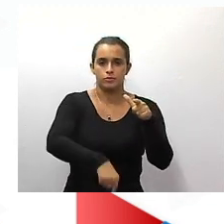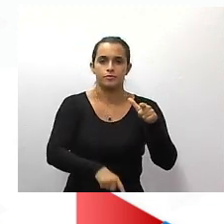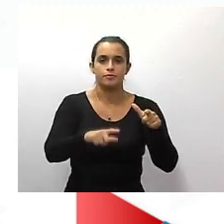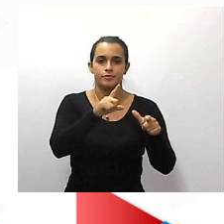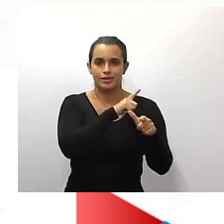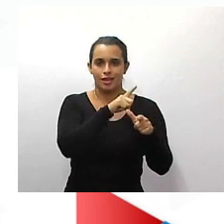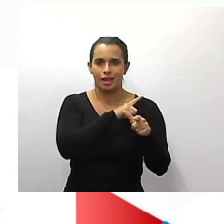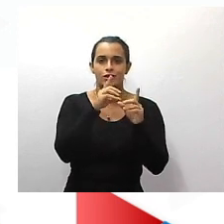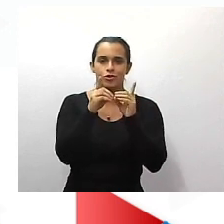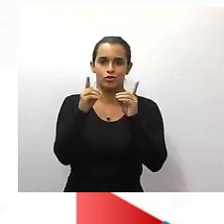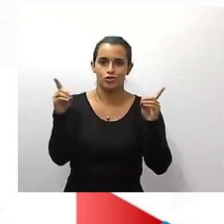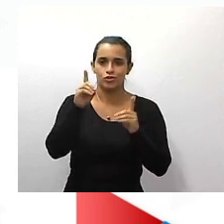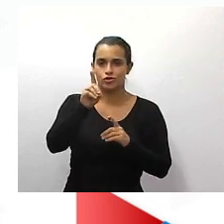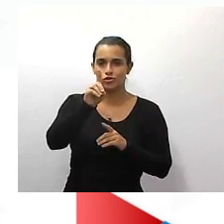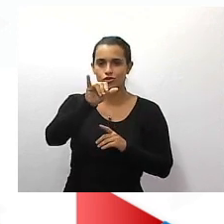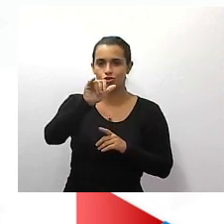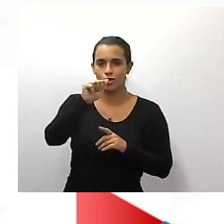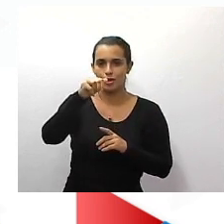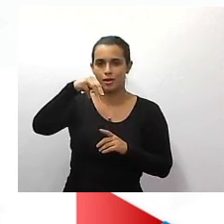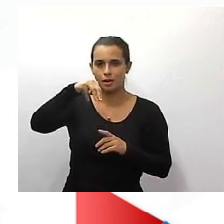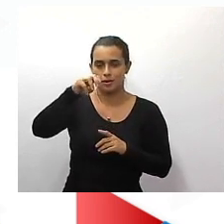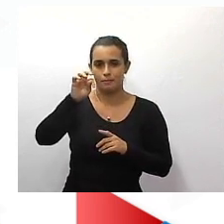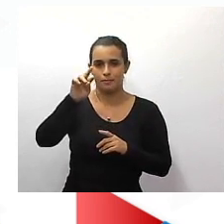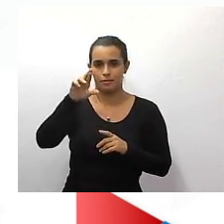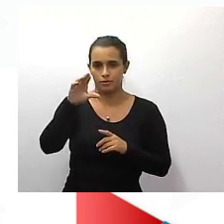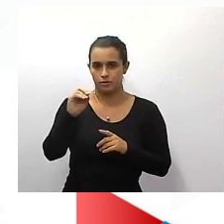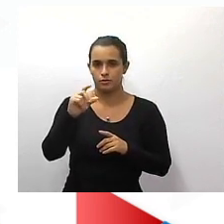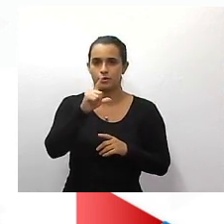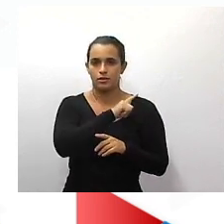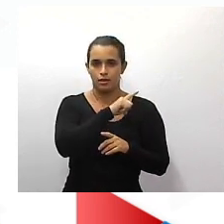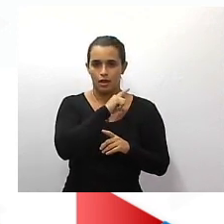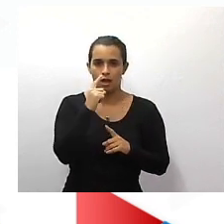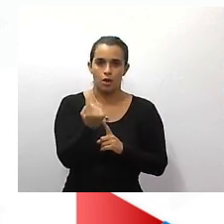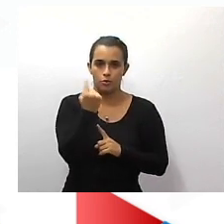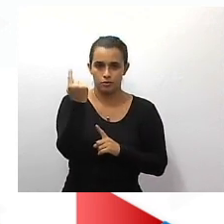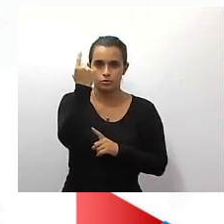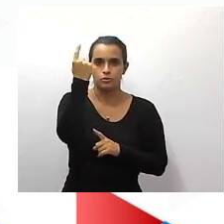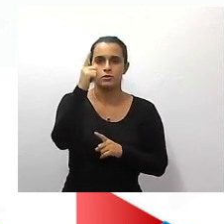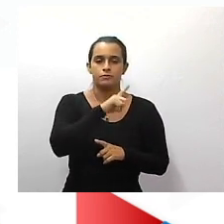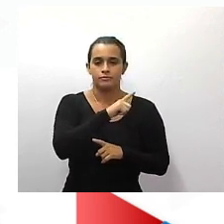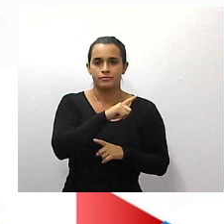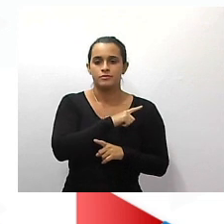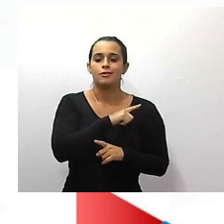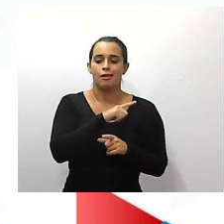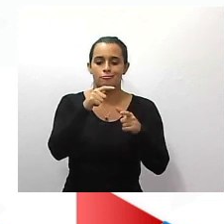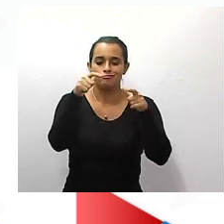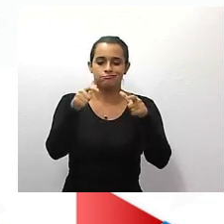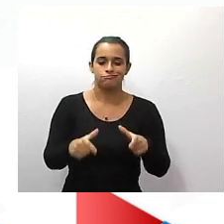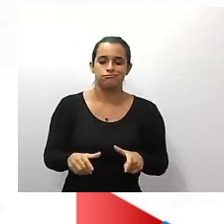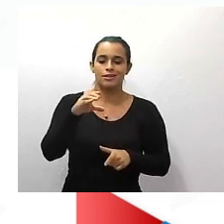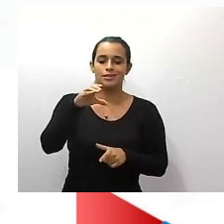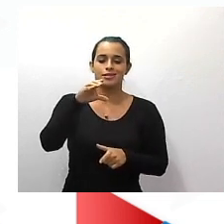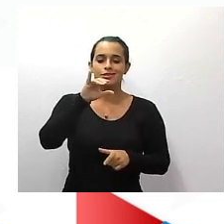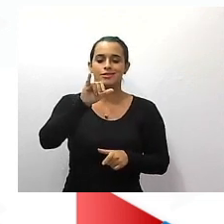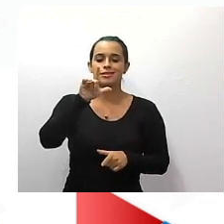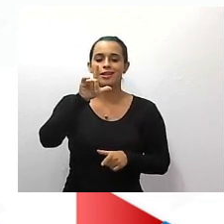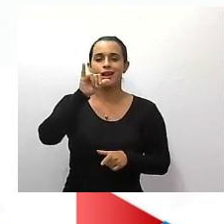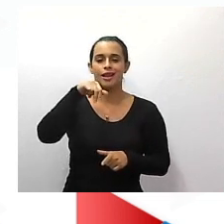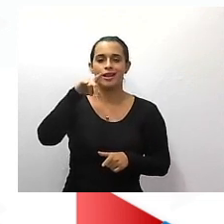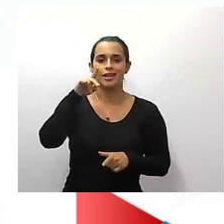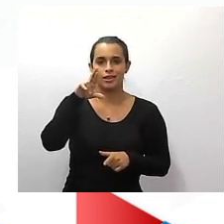comigo, ó. A atividade principal é essa aí, ó. Uma pessoa comprou 1 litro de leite e após beber certa quantidade,